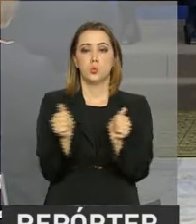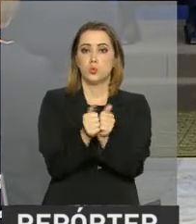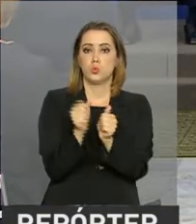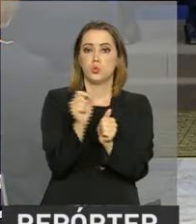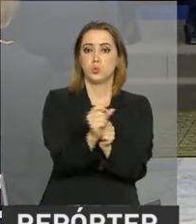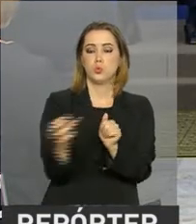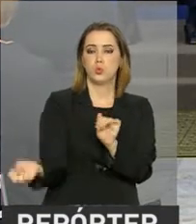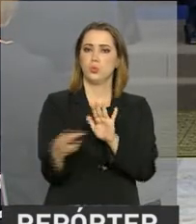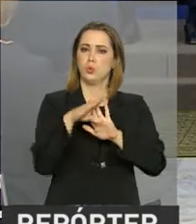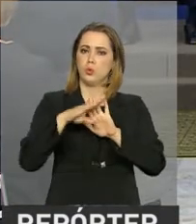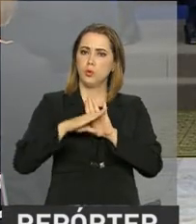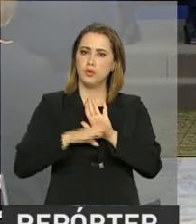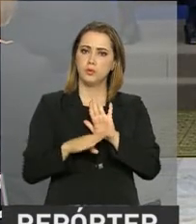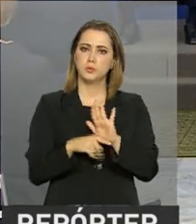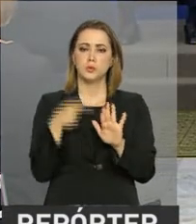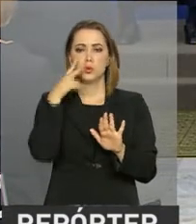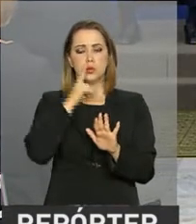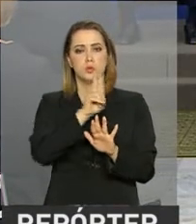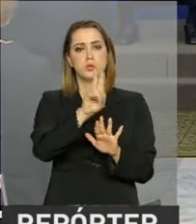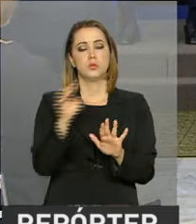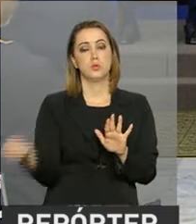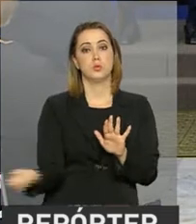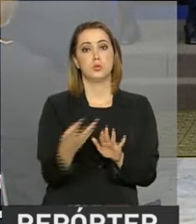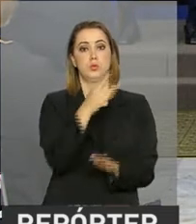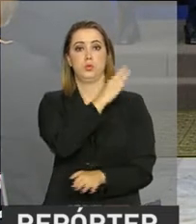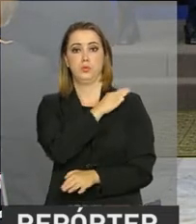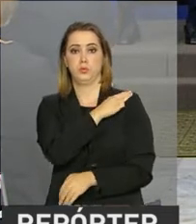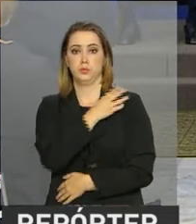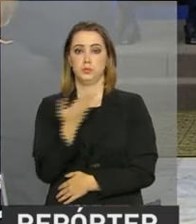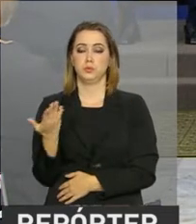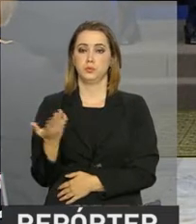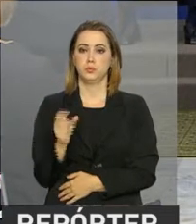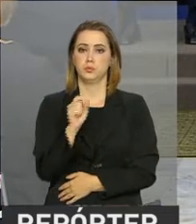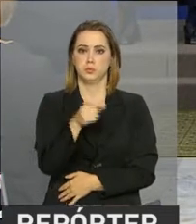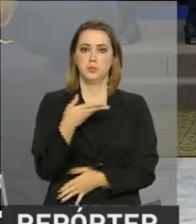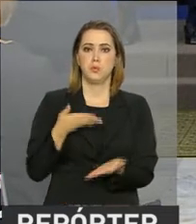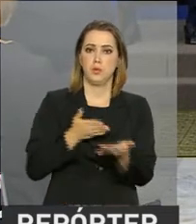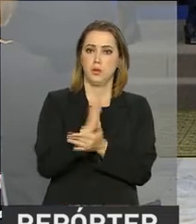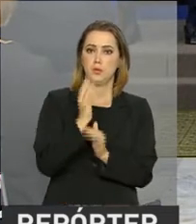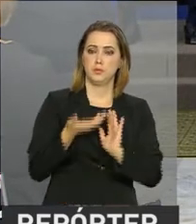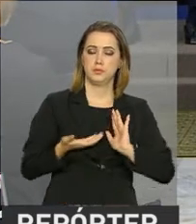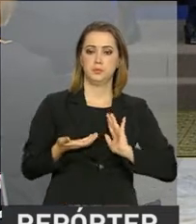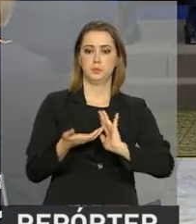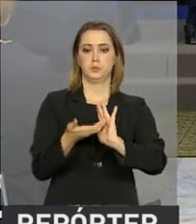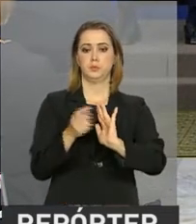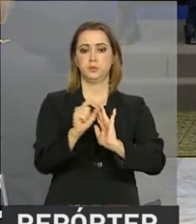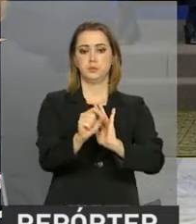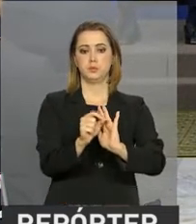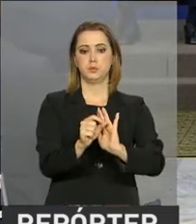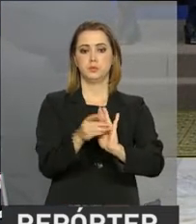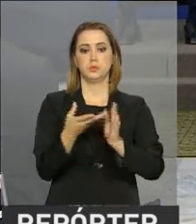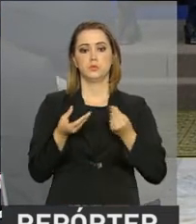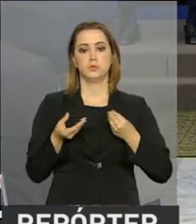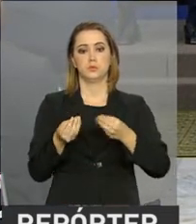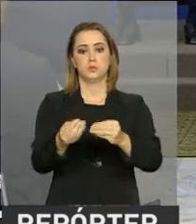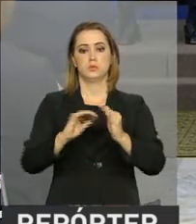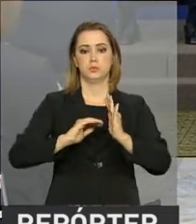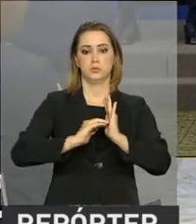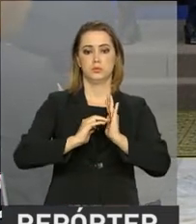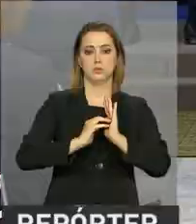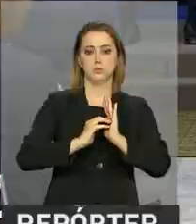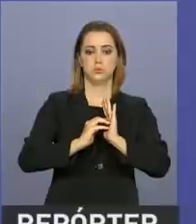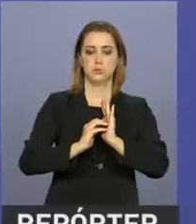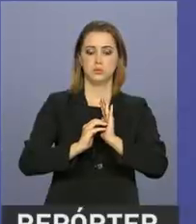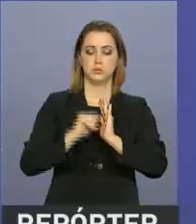e vejo a reforma no ensino médio brasileiro aprovado pela câmara dos deputados e encaminhado ao senado federal